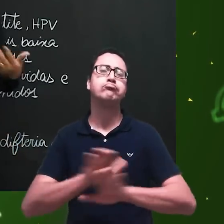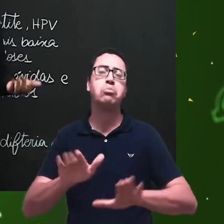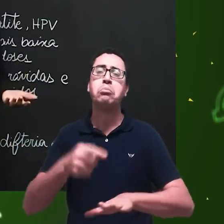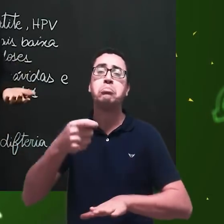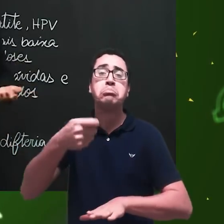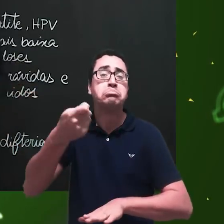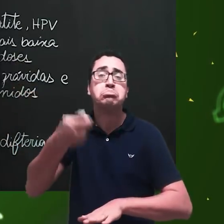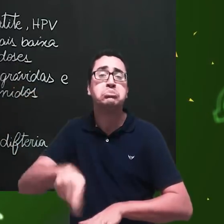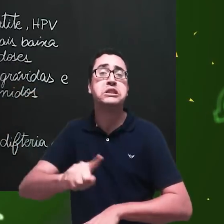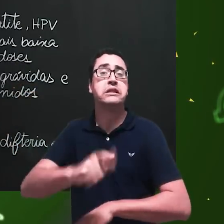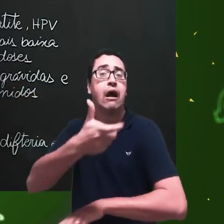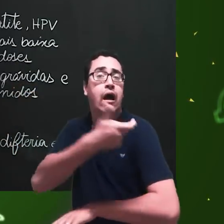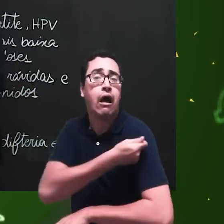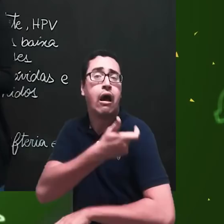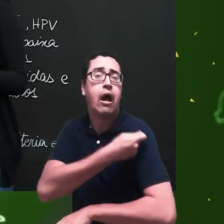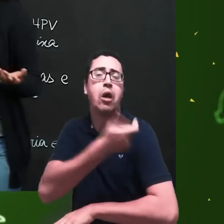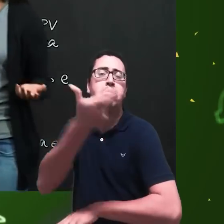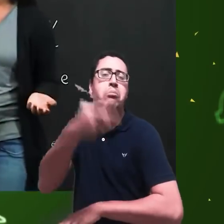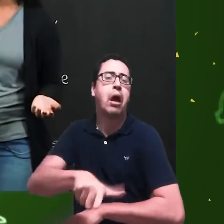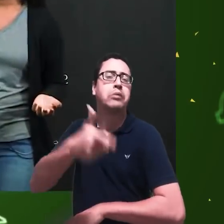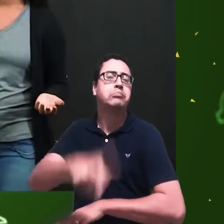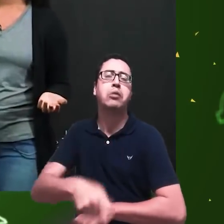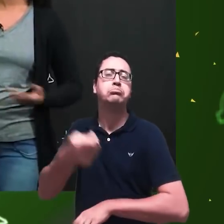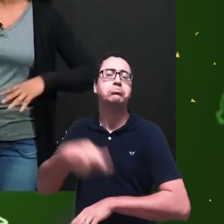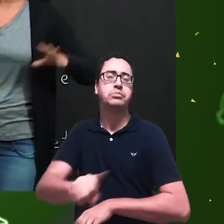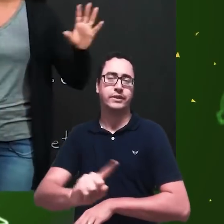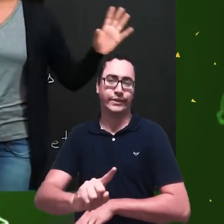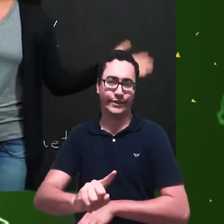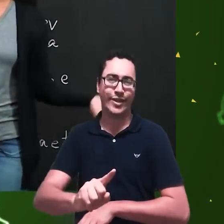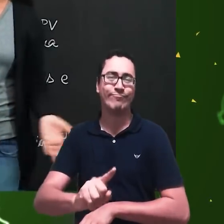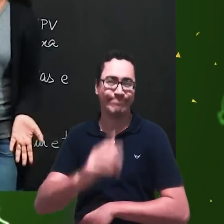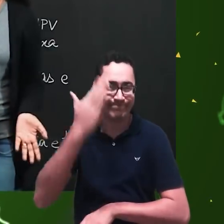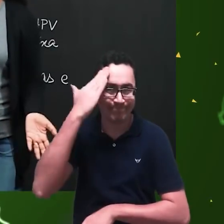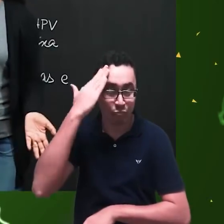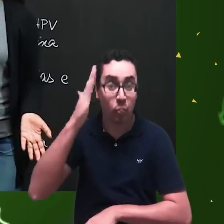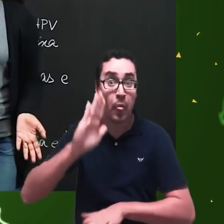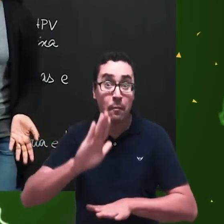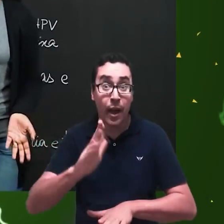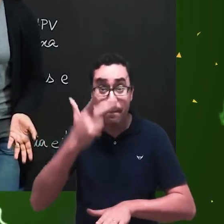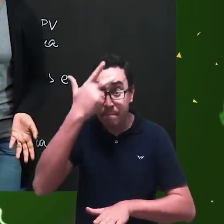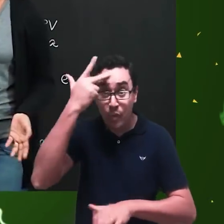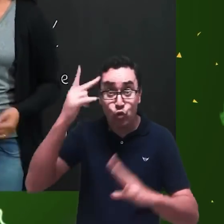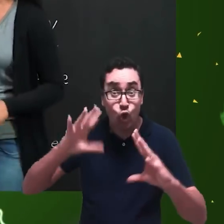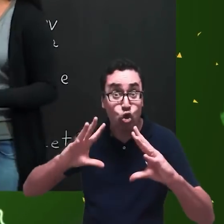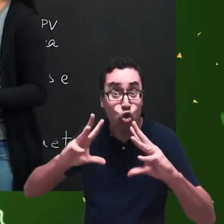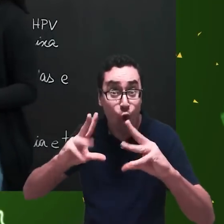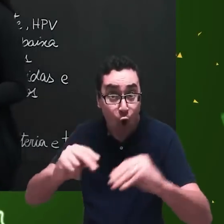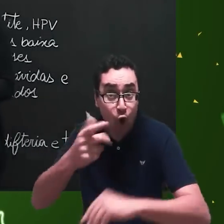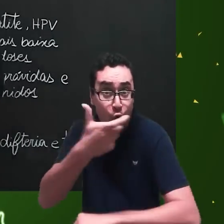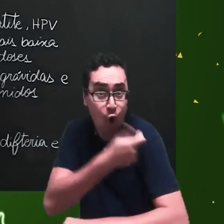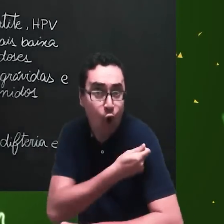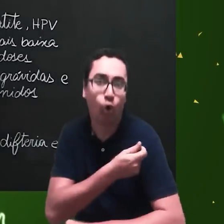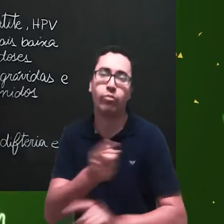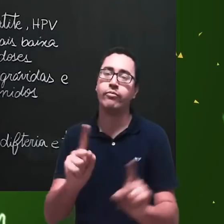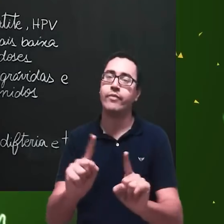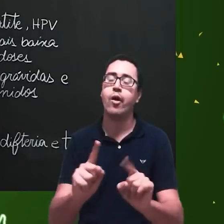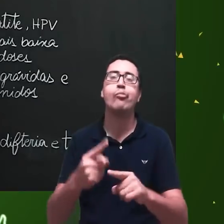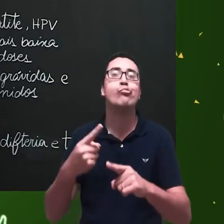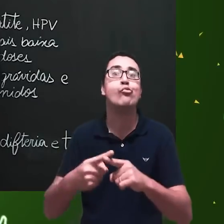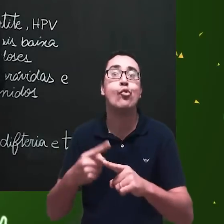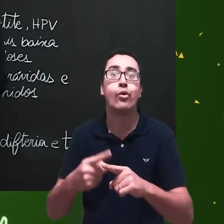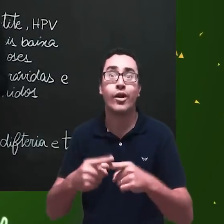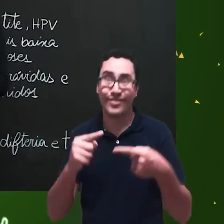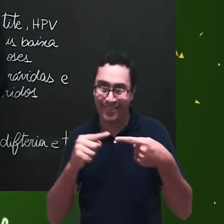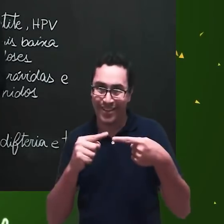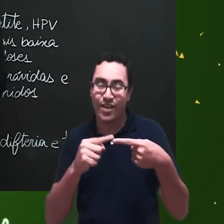A imunidade, ela é mais longa. Agora, não pode todo mundo tomar. Por quê? Esse vírus não é vivo. Então, imagina